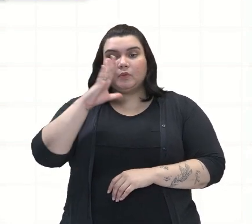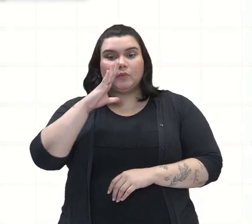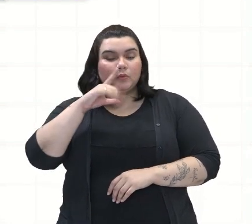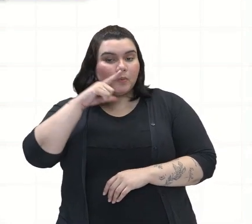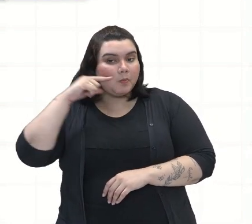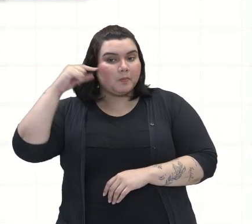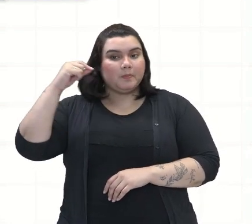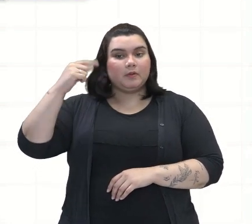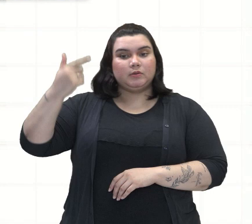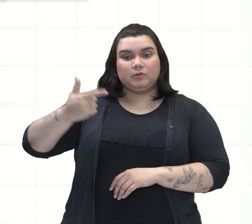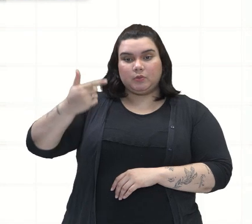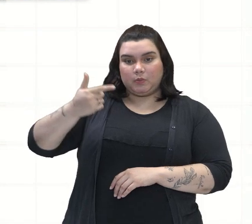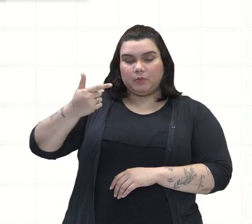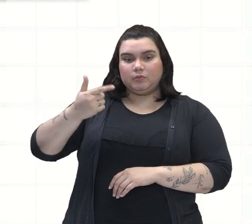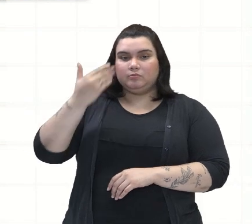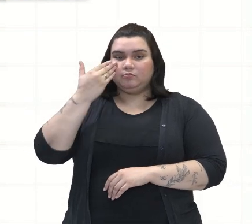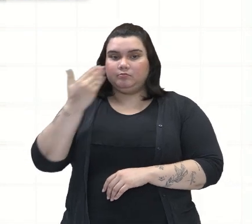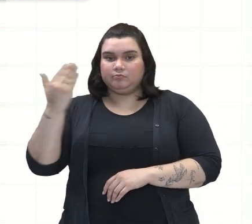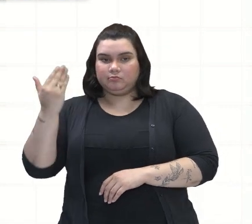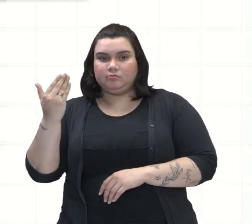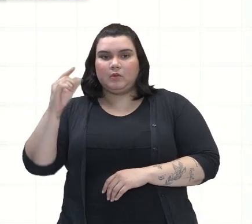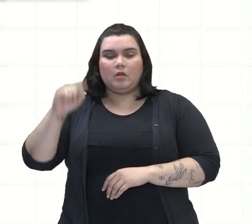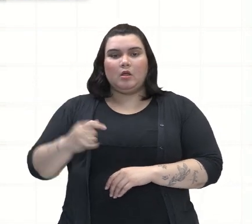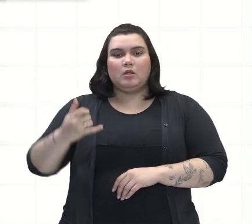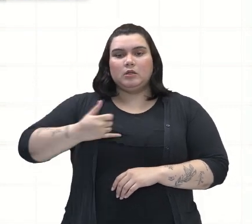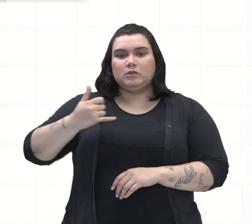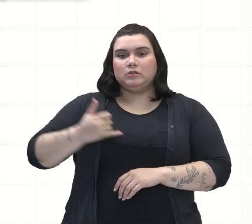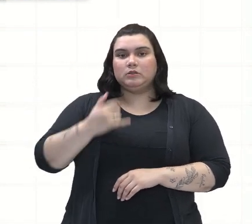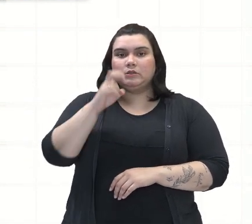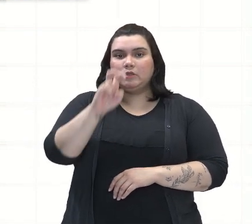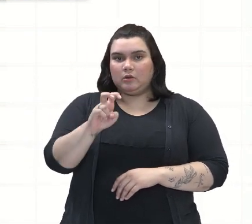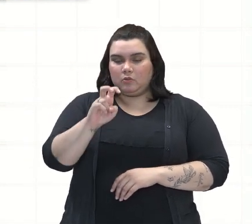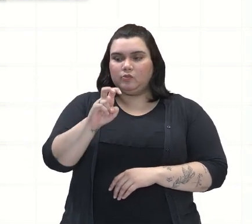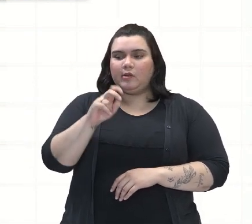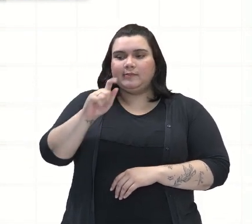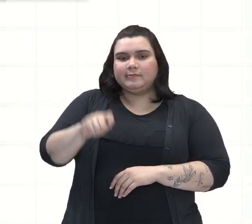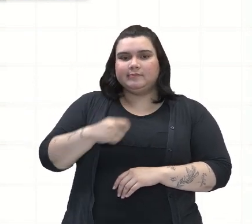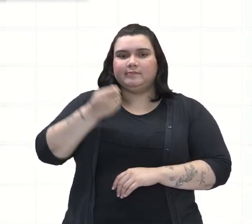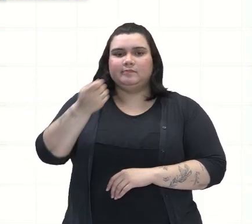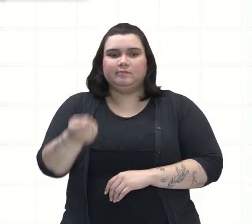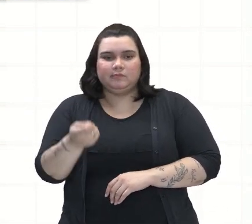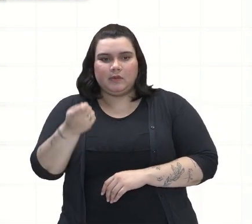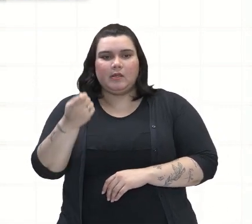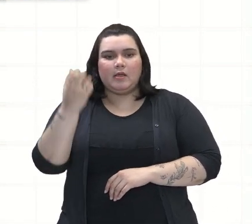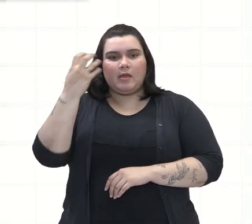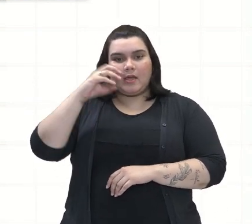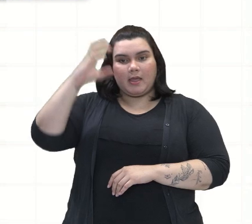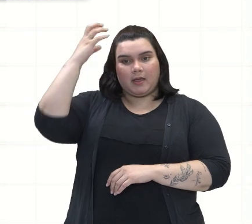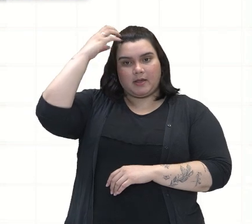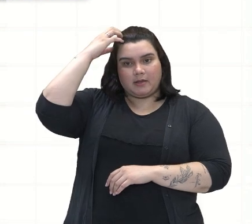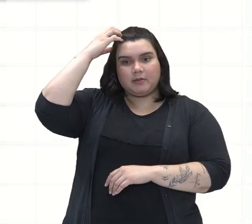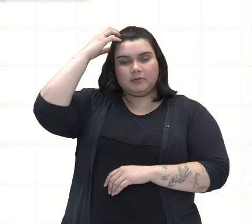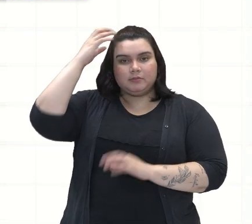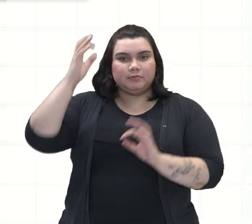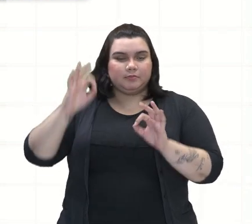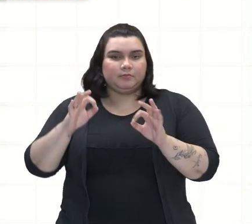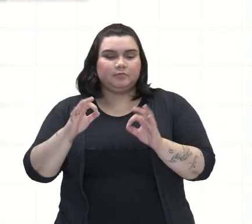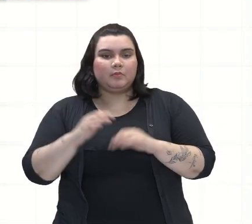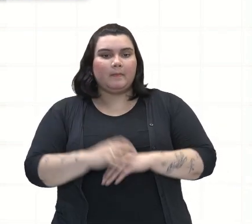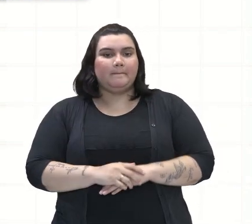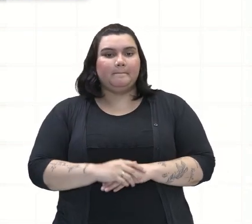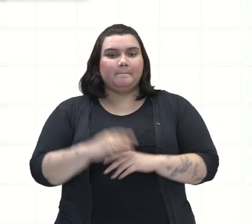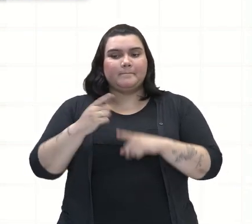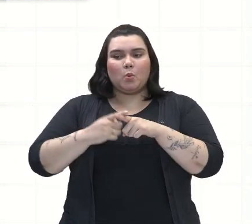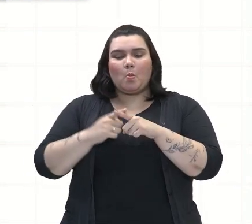II ascendeu ao trono com apenas 5 anos de idade. Após